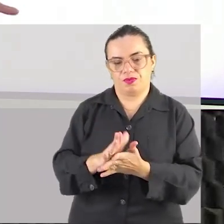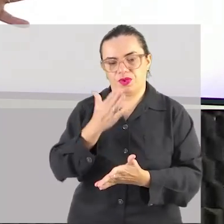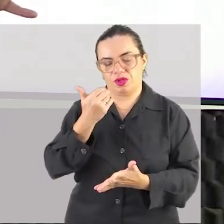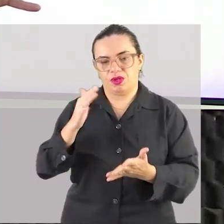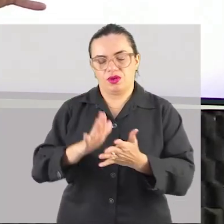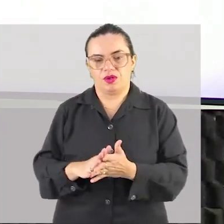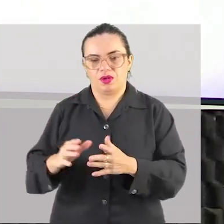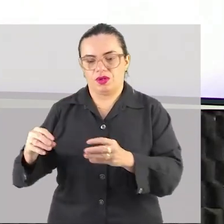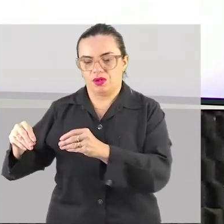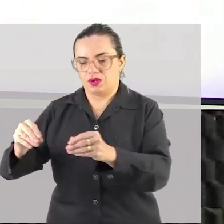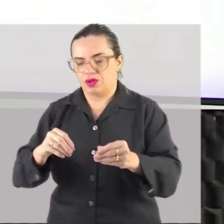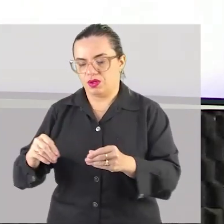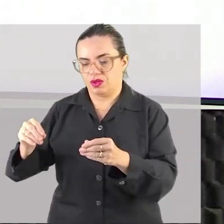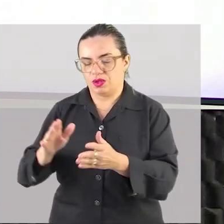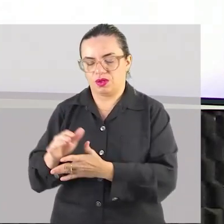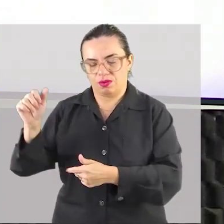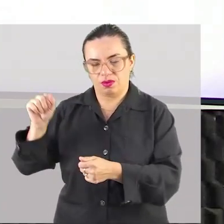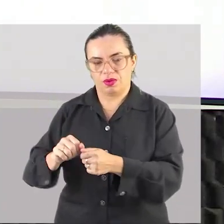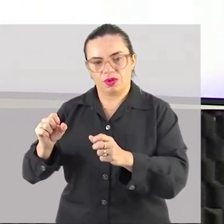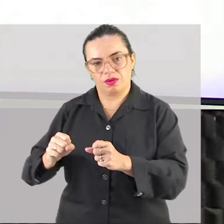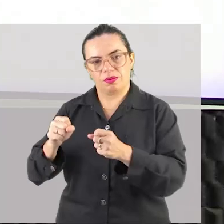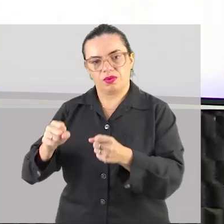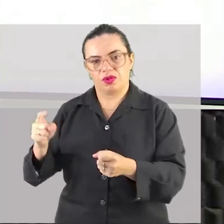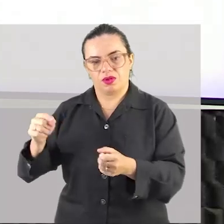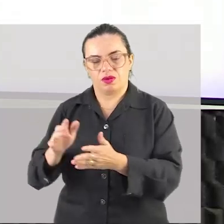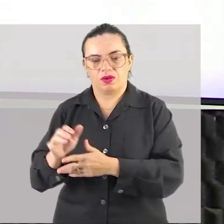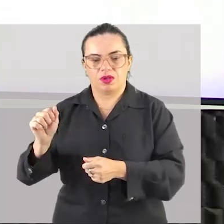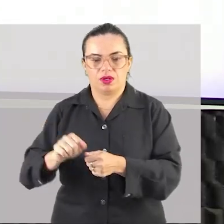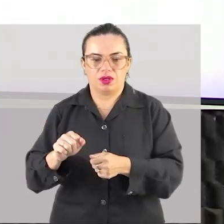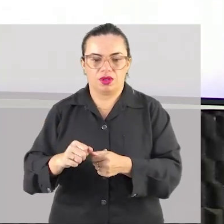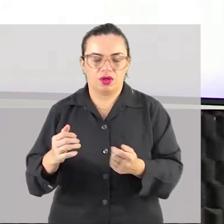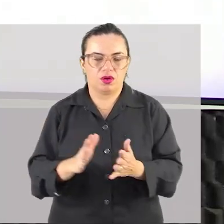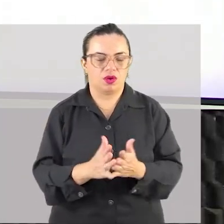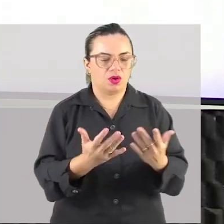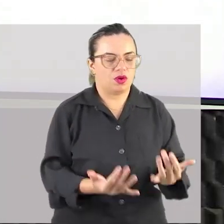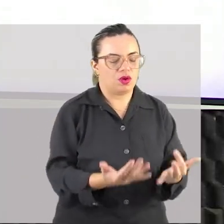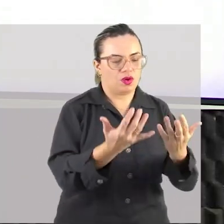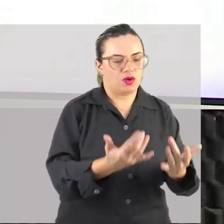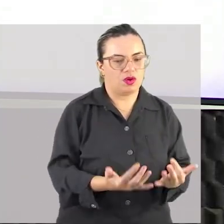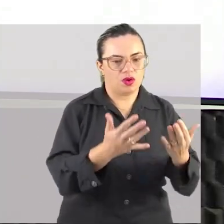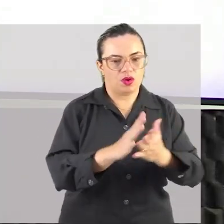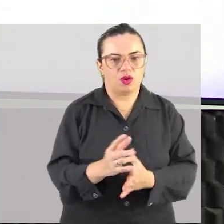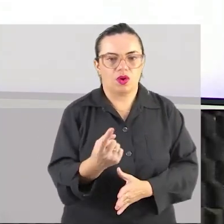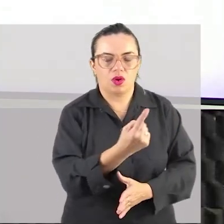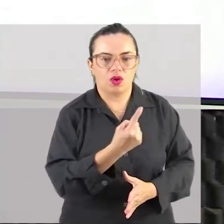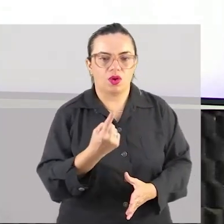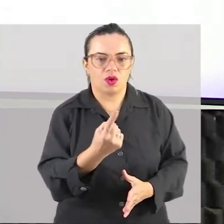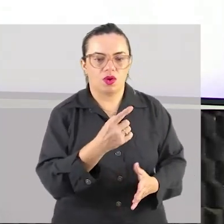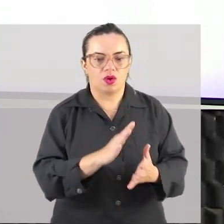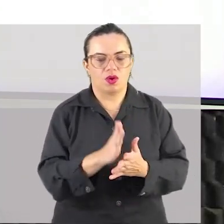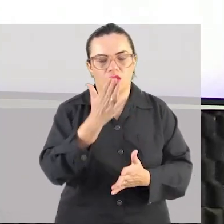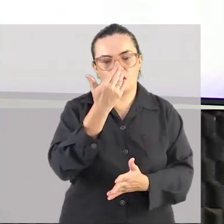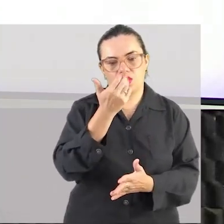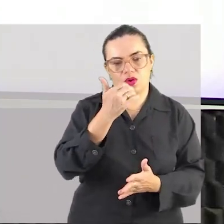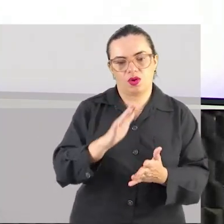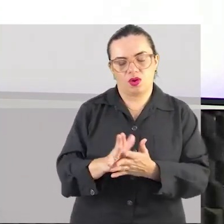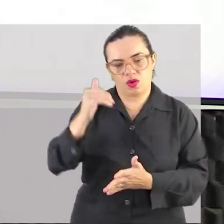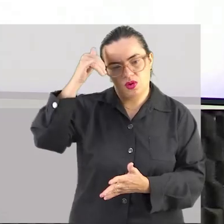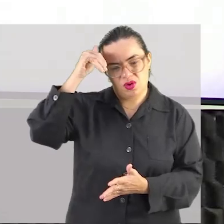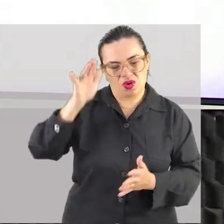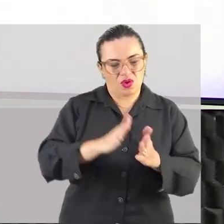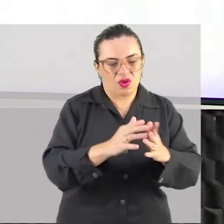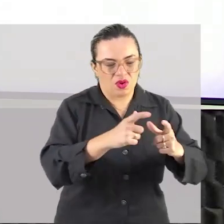que era produtiva em uma terra improdutiva, como as queimadas, a monocultura, o gado de forma